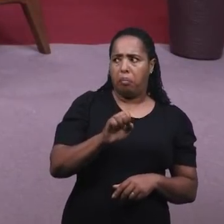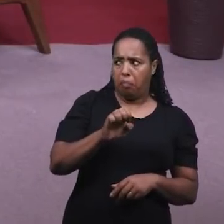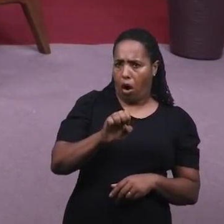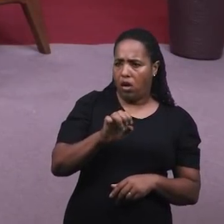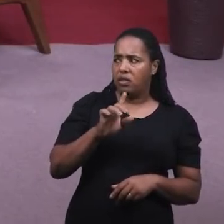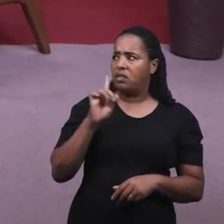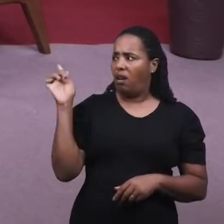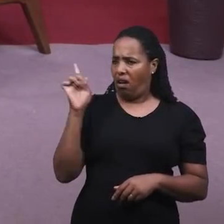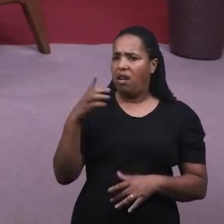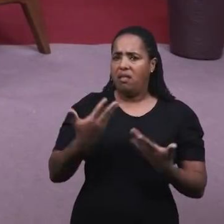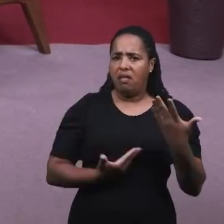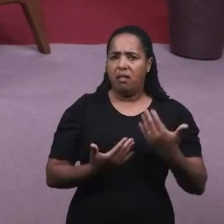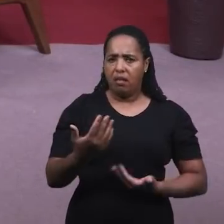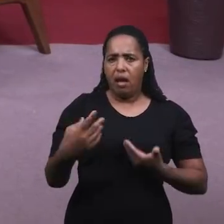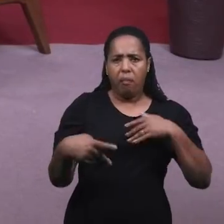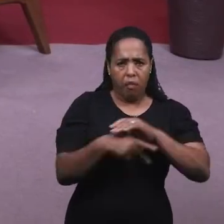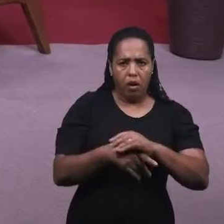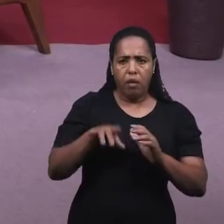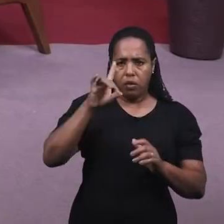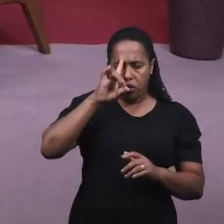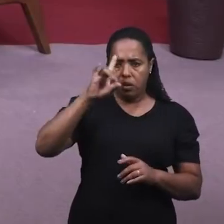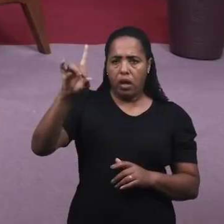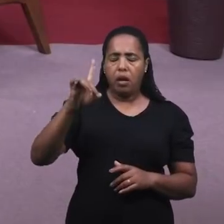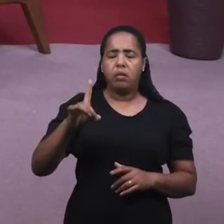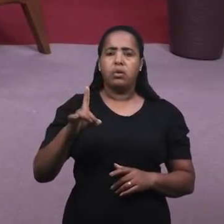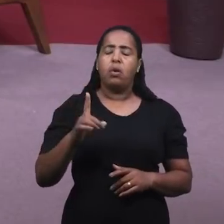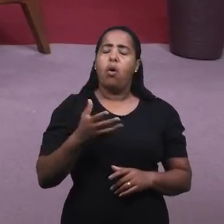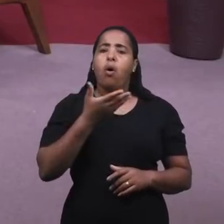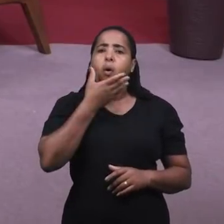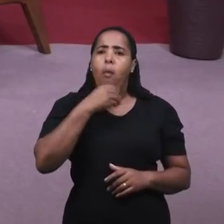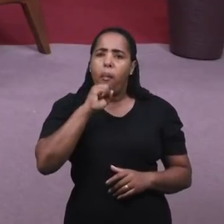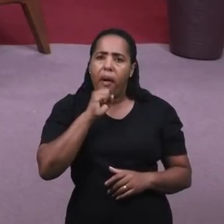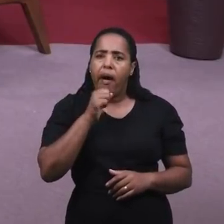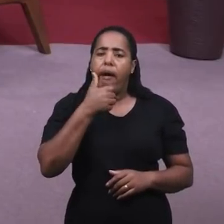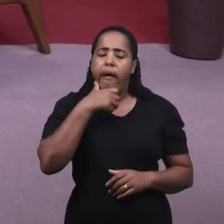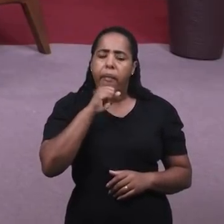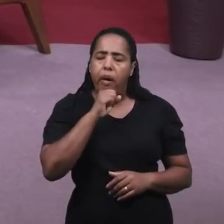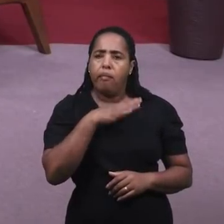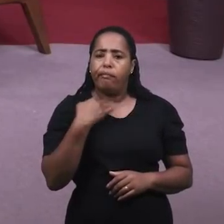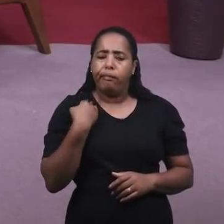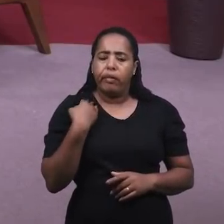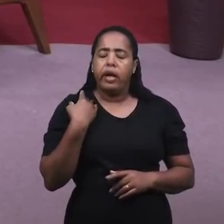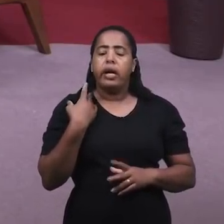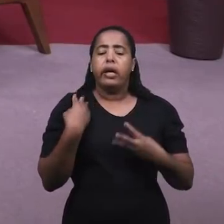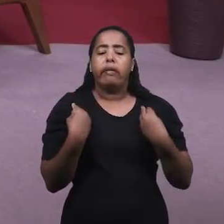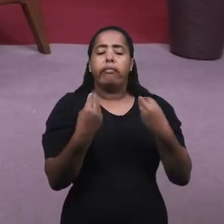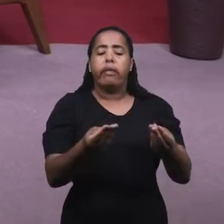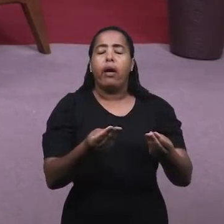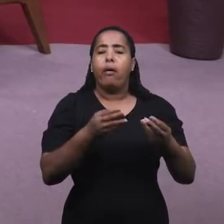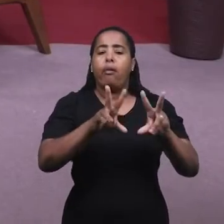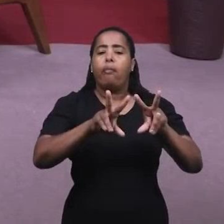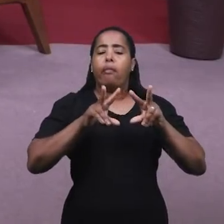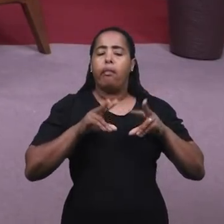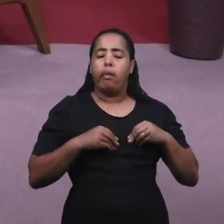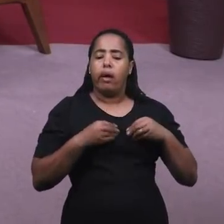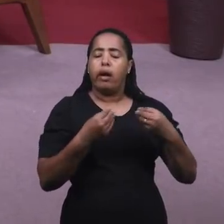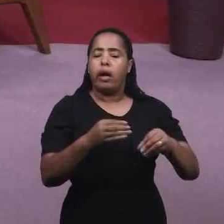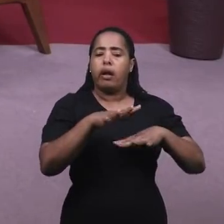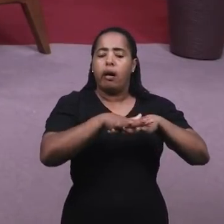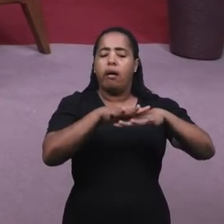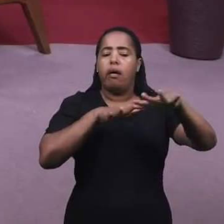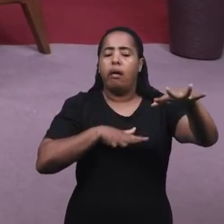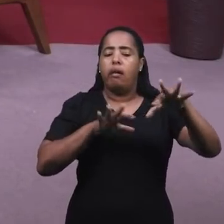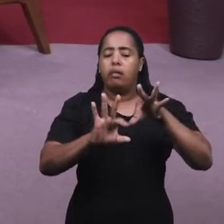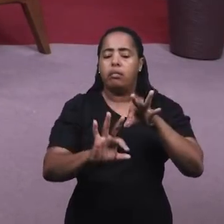homem era um servo de Deus. Servo de Deus. Recebeu a herança e o rei Acabe Que tinha tudo, né?